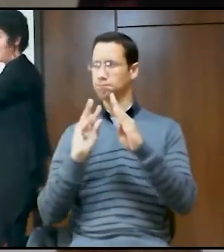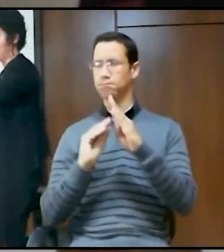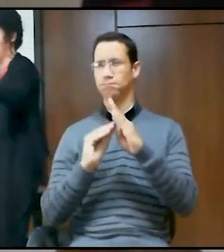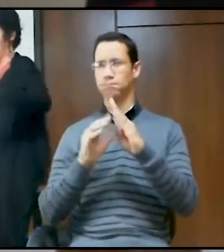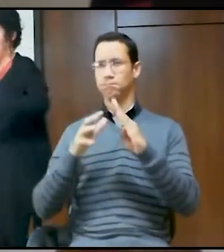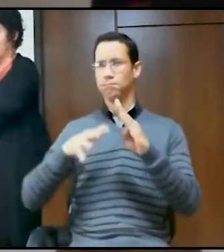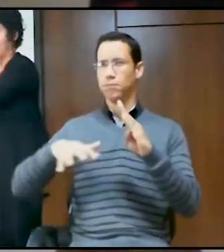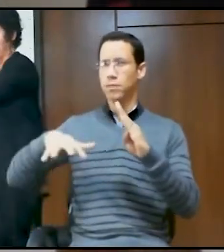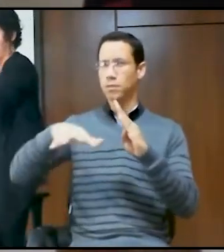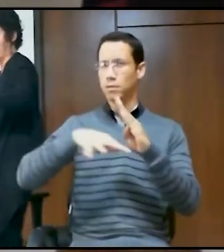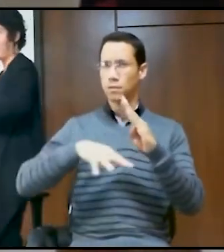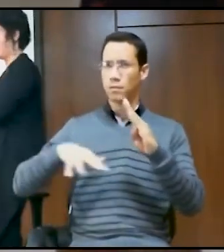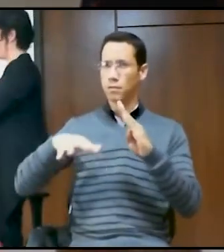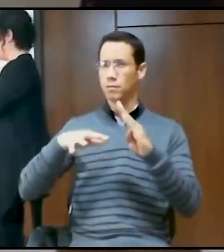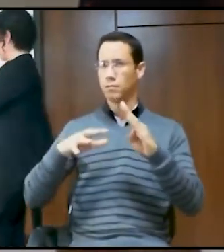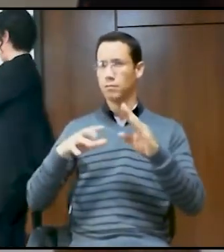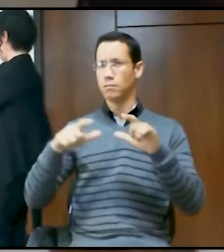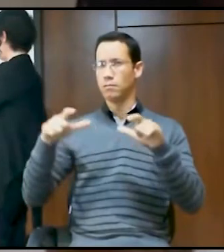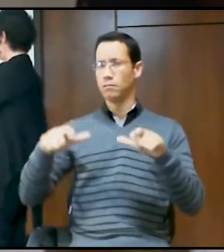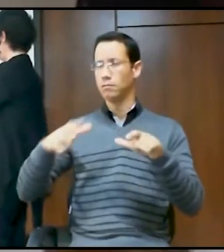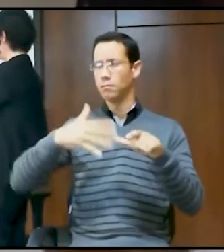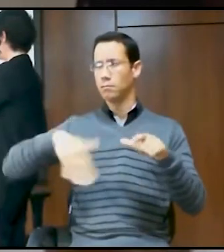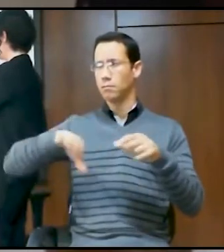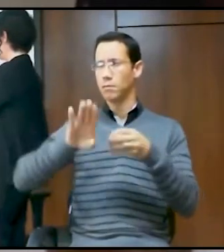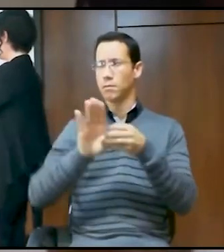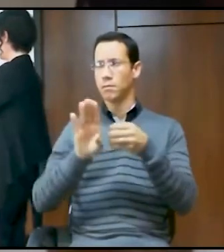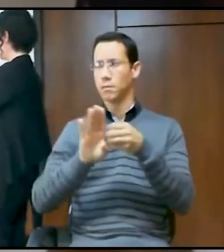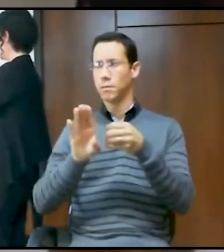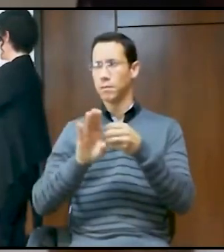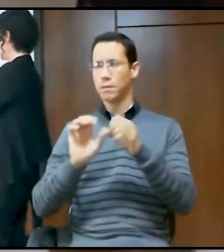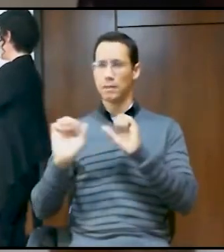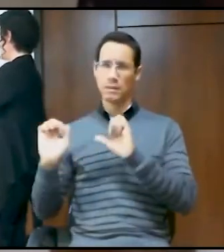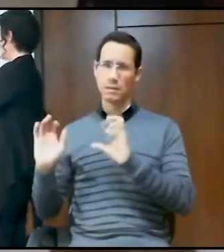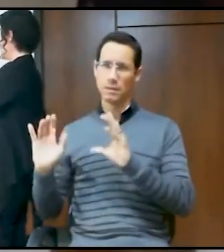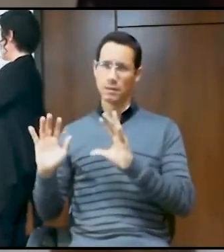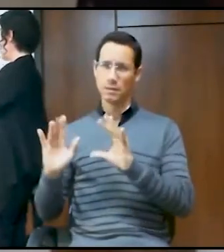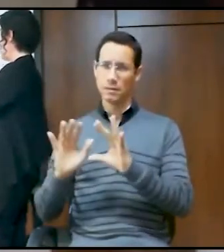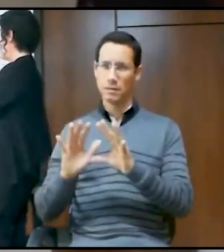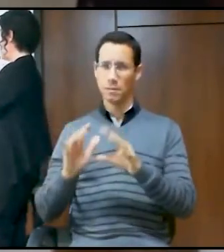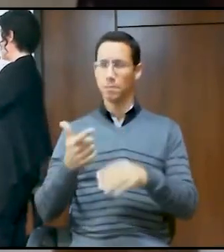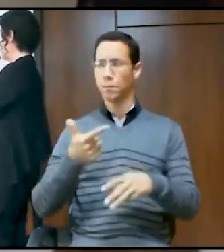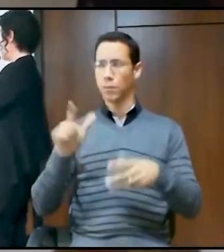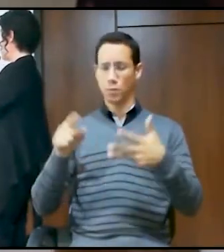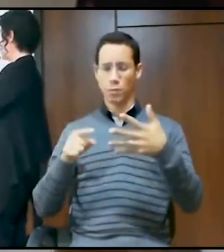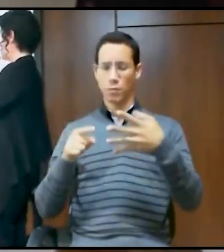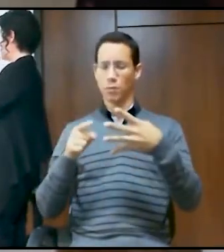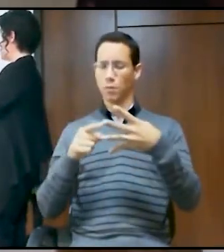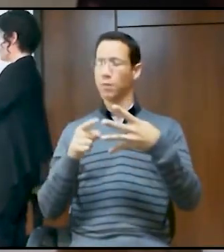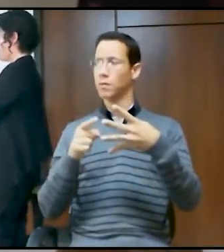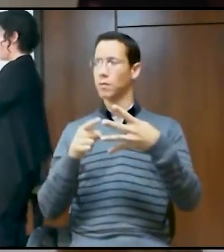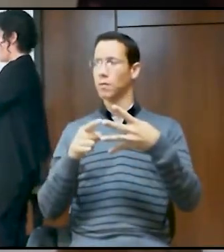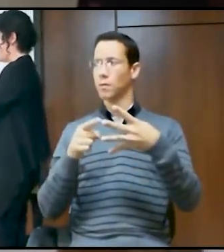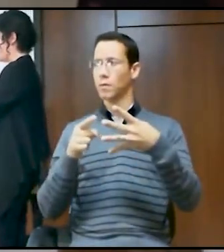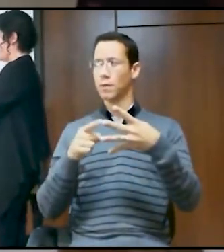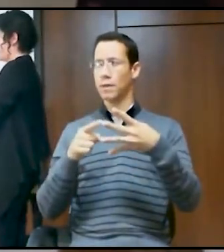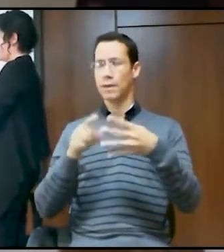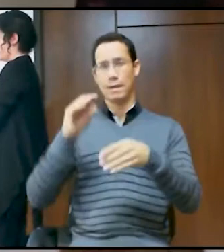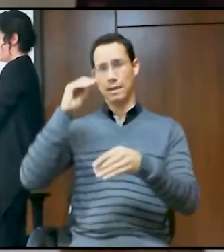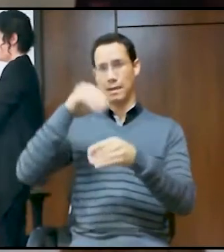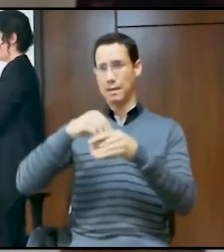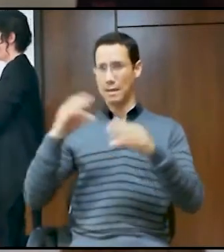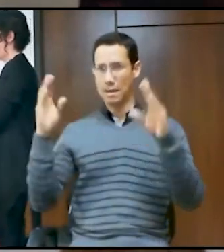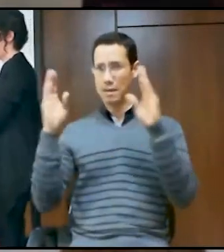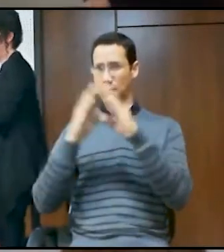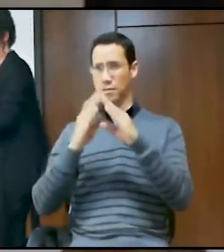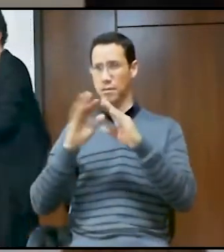mesma região, no mesmo bairro, né? Muito adensado. Esse aqui é coabitação familiar, ou seja, dentro da mesma casa,